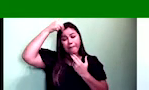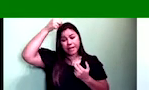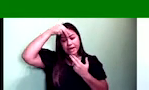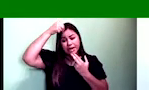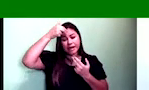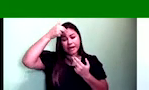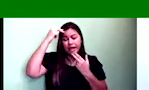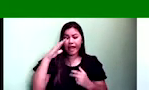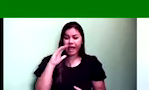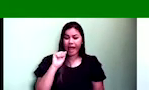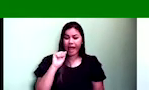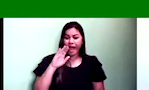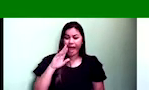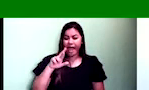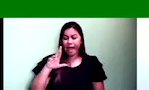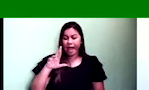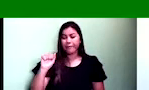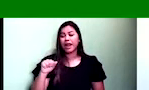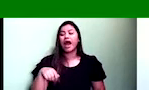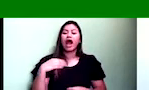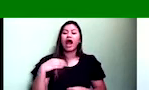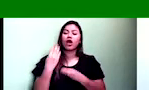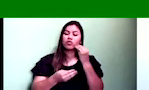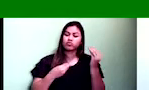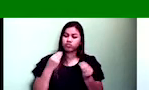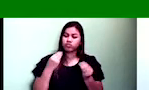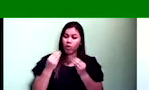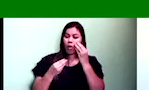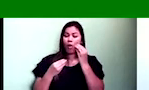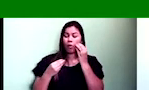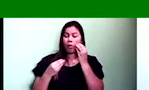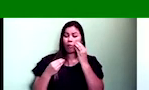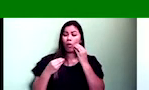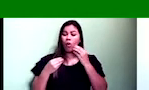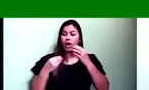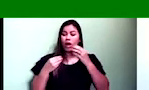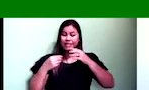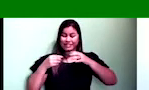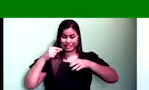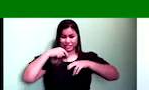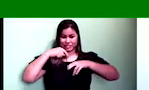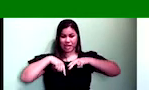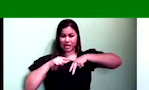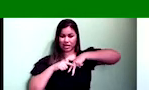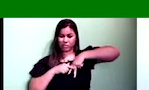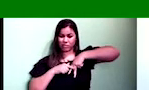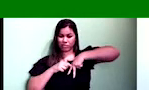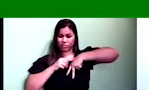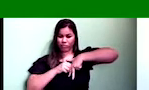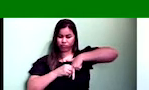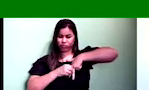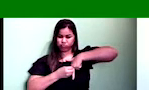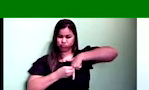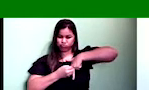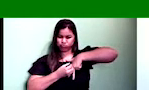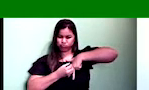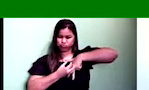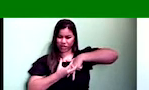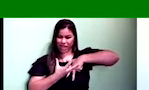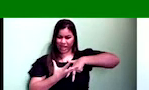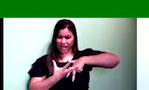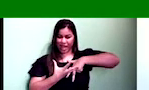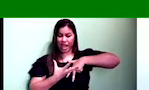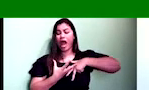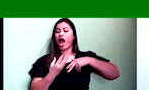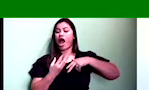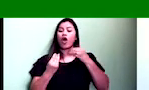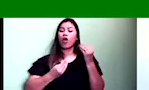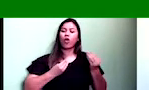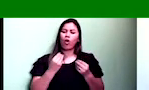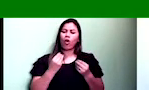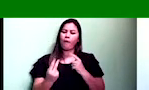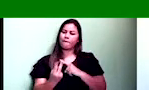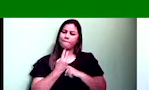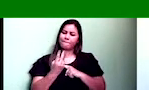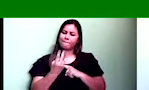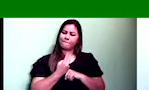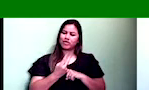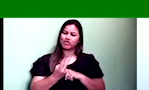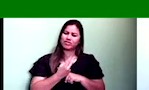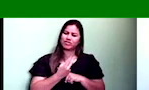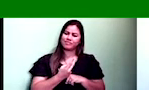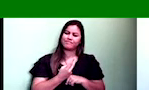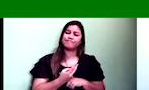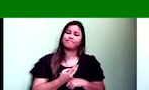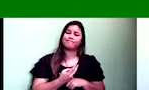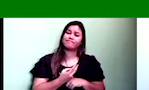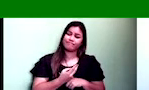Minos, povoado por serpentes, ou seja, doenças, de se proteger. Então, foi a